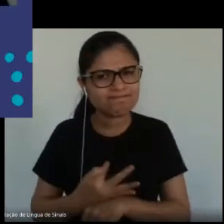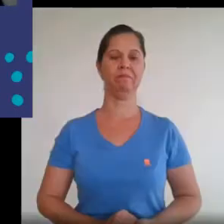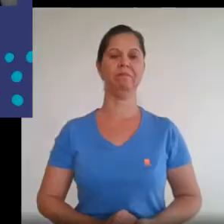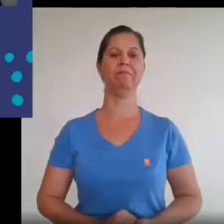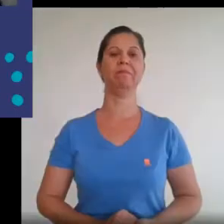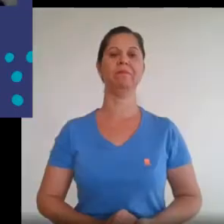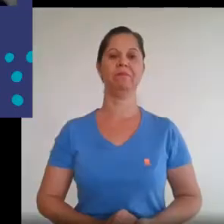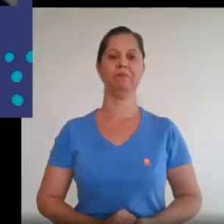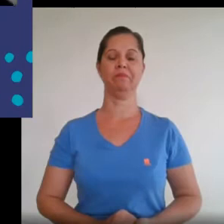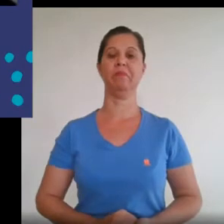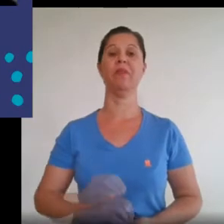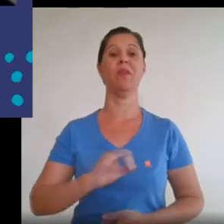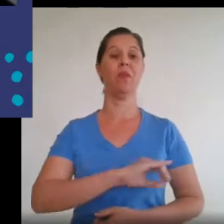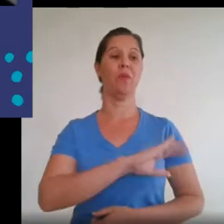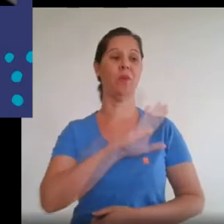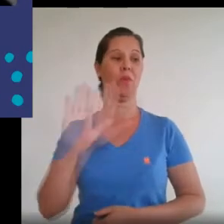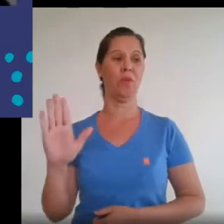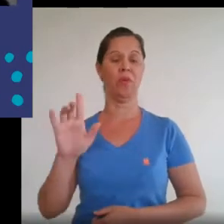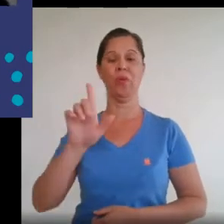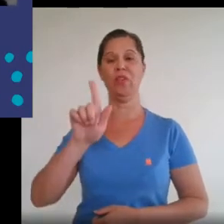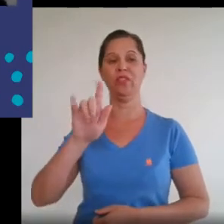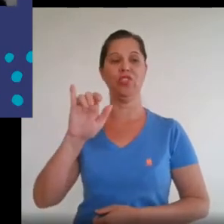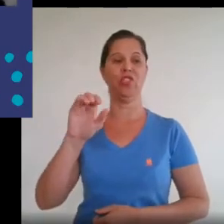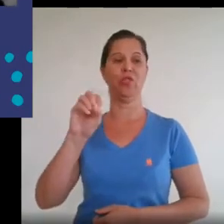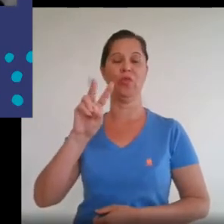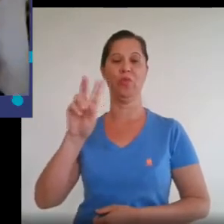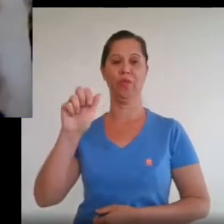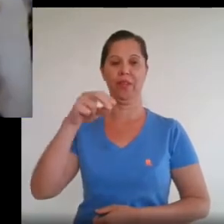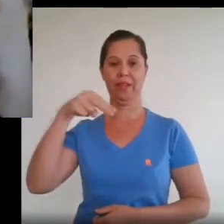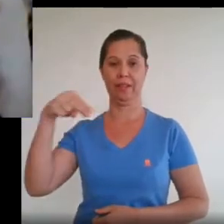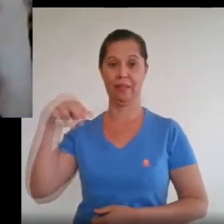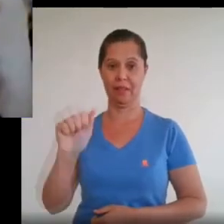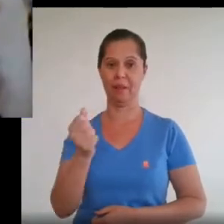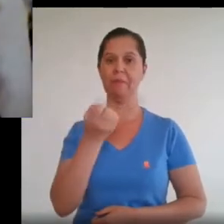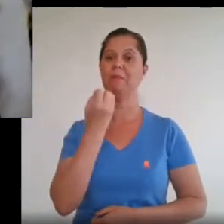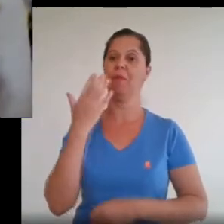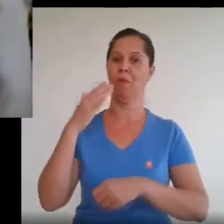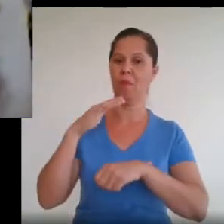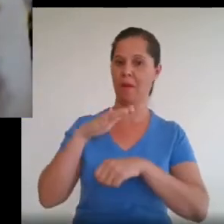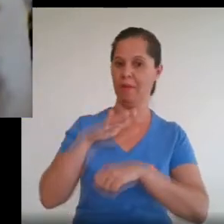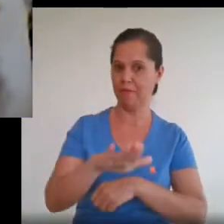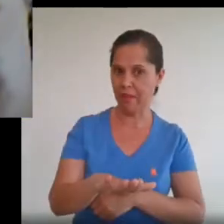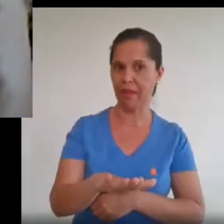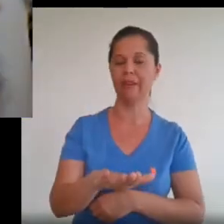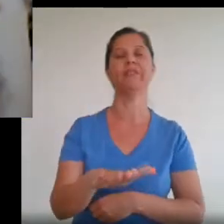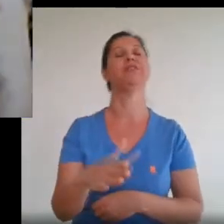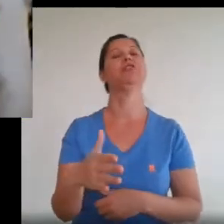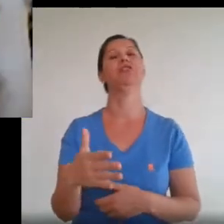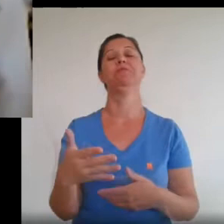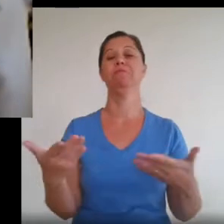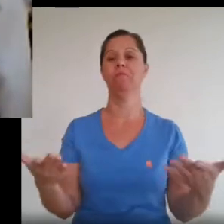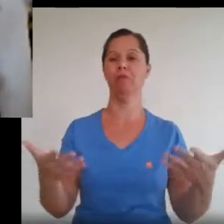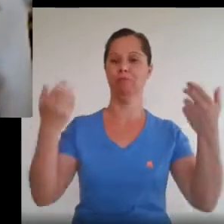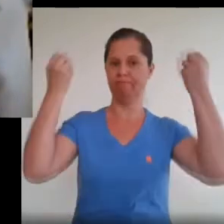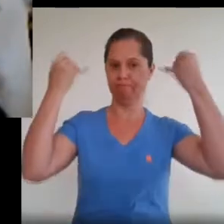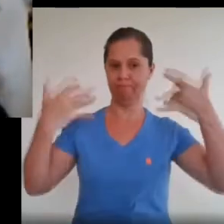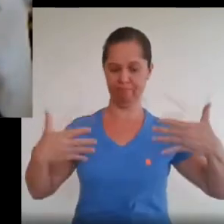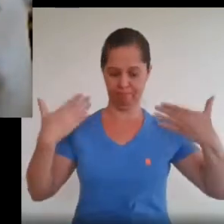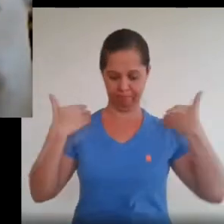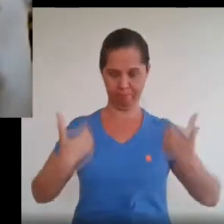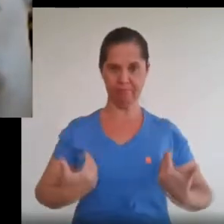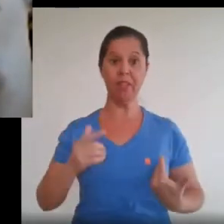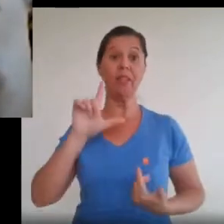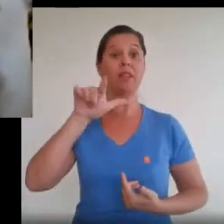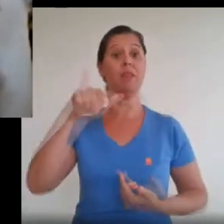fala. Oi, Giovana, boa tarde. Eu vou começar primeiro com a minha autodescrição e aí depois a